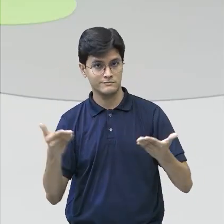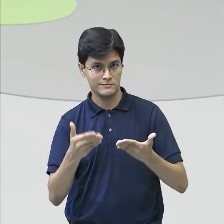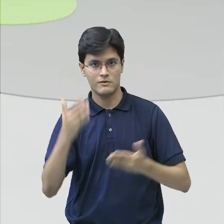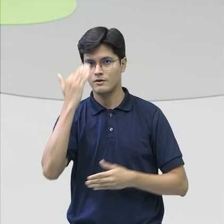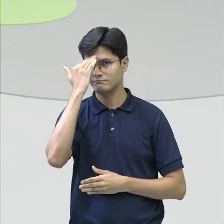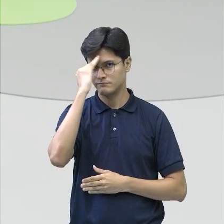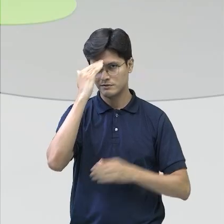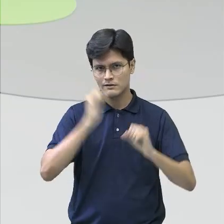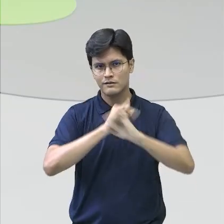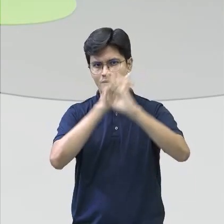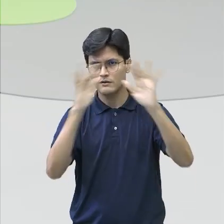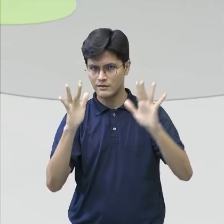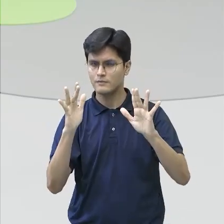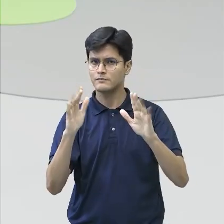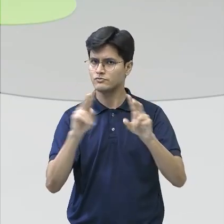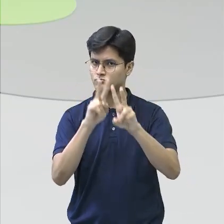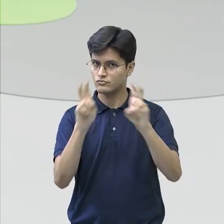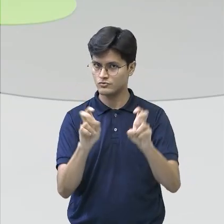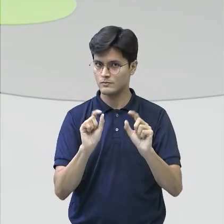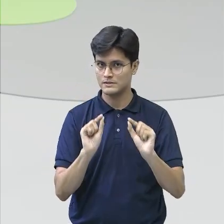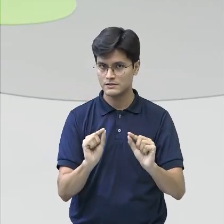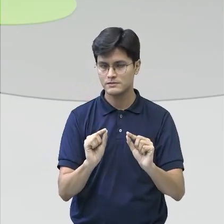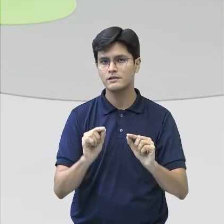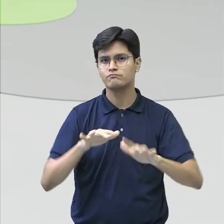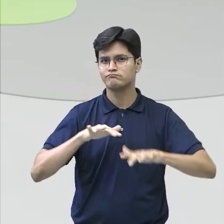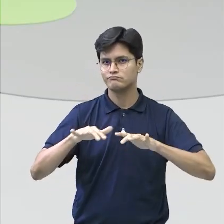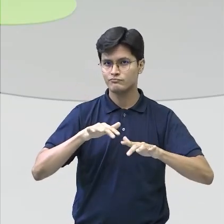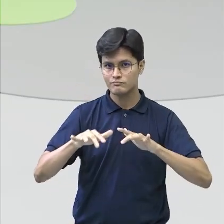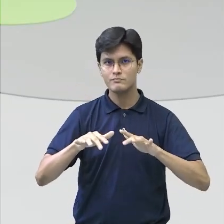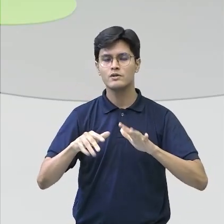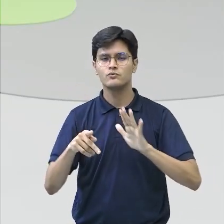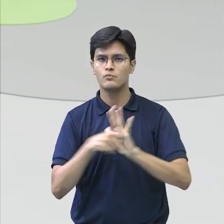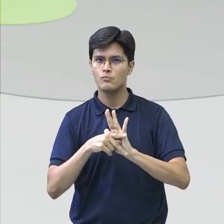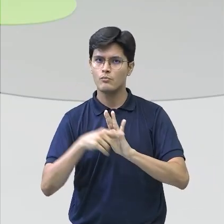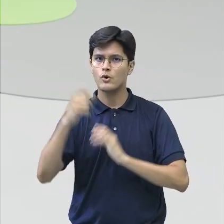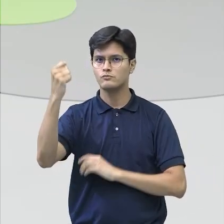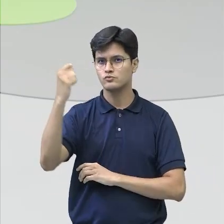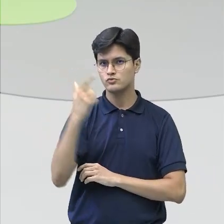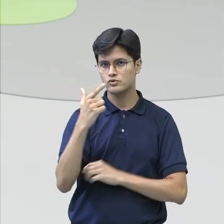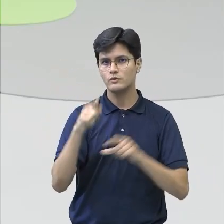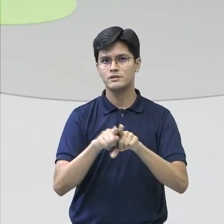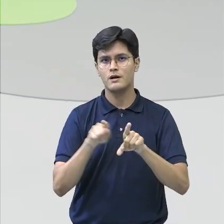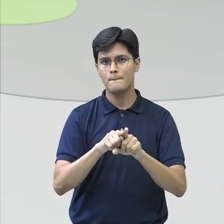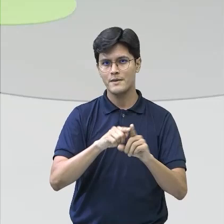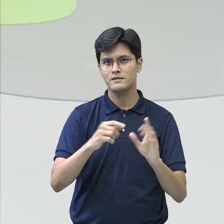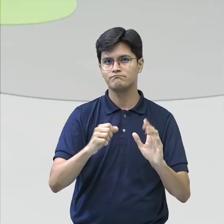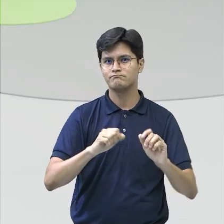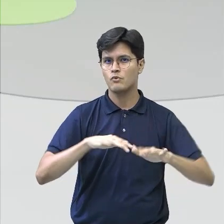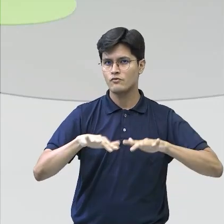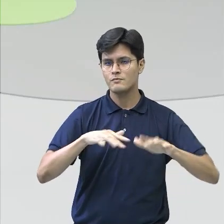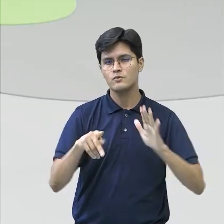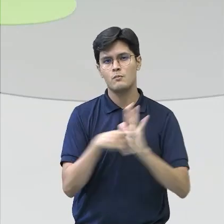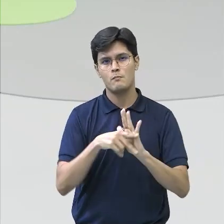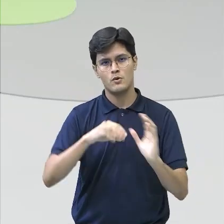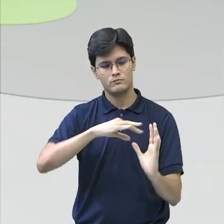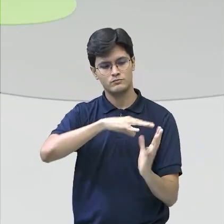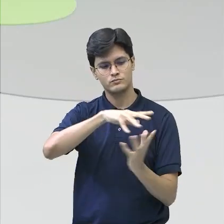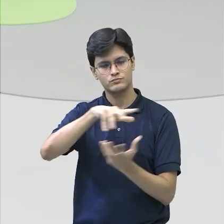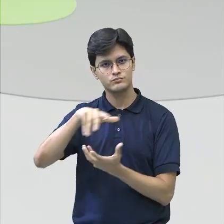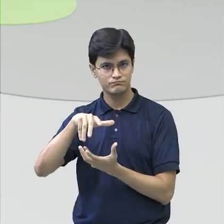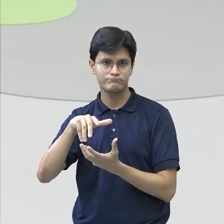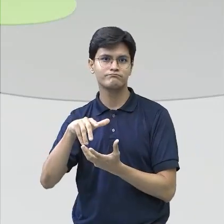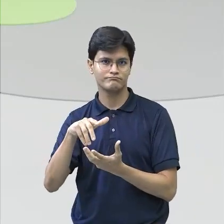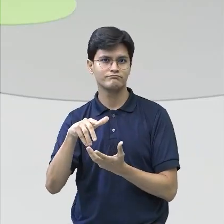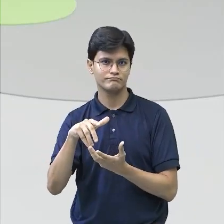pouquinho, né, sobre isso, sobre essa movimentação do nosso planeta. A gente vai aprofundar isso aí ao longo da